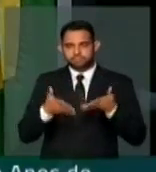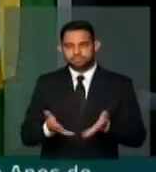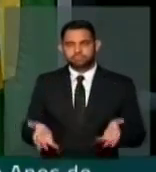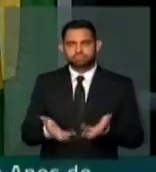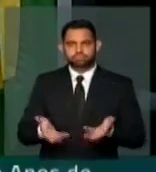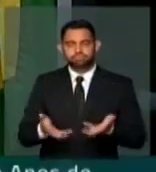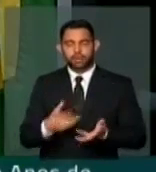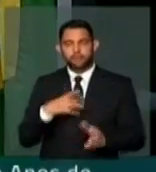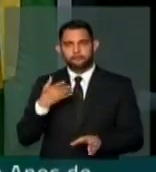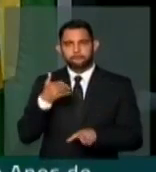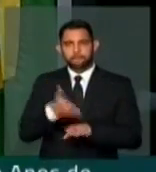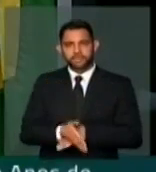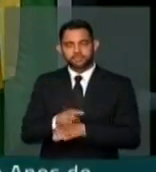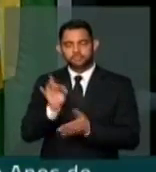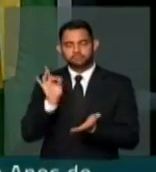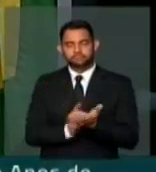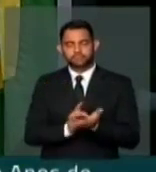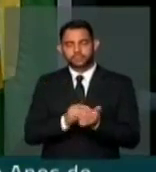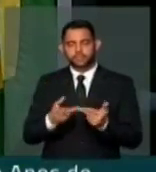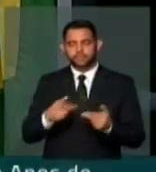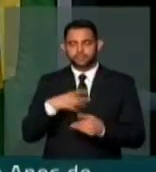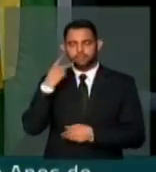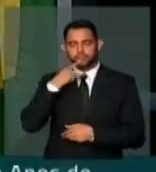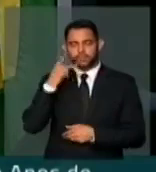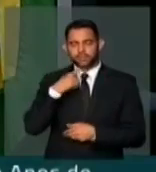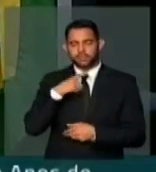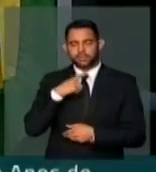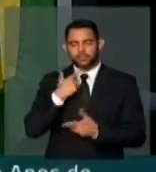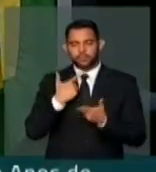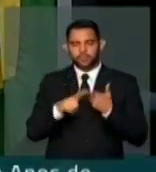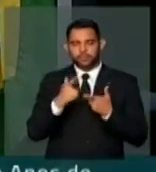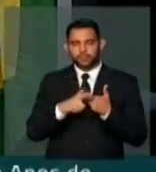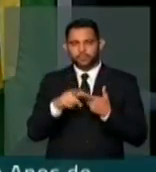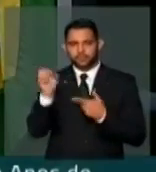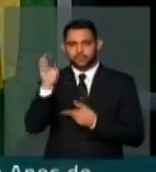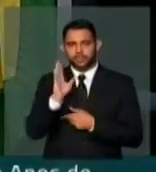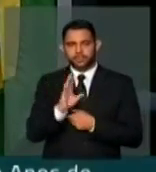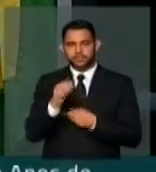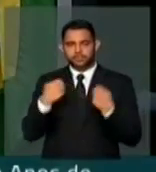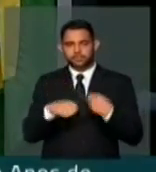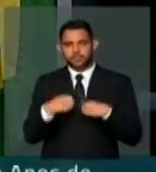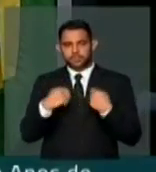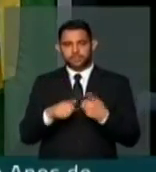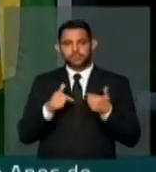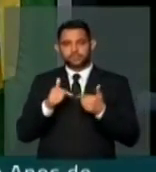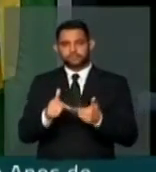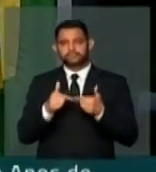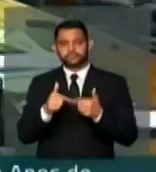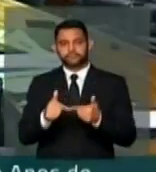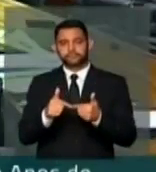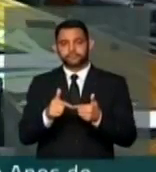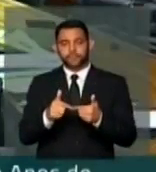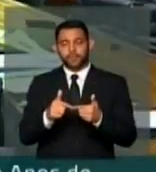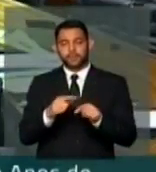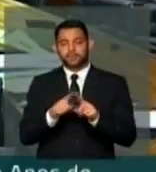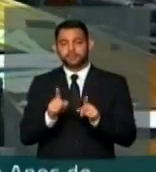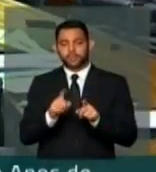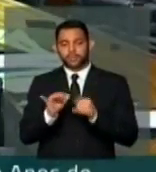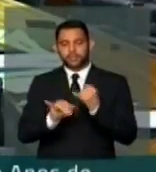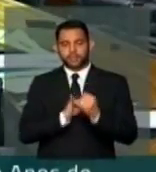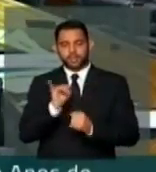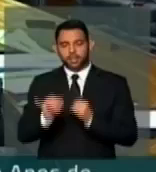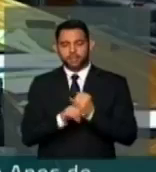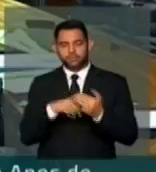participar? Esse é outro desafio que o Brasil precisa enfrentar. Mas não é virtualmente